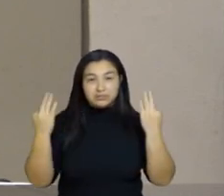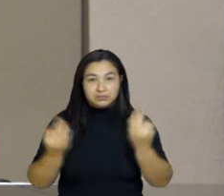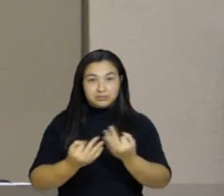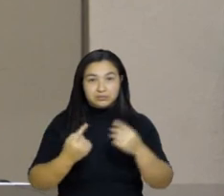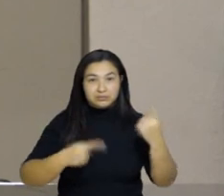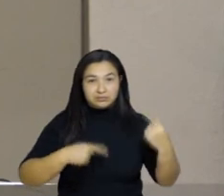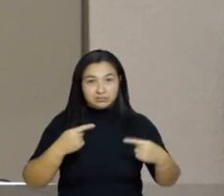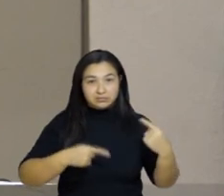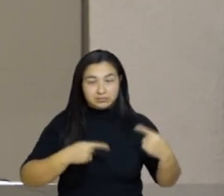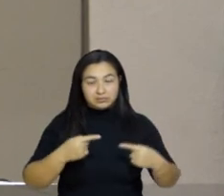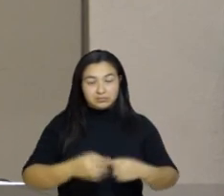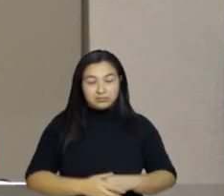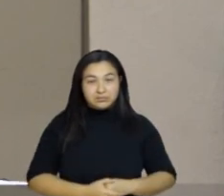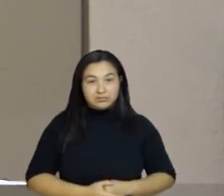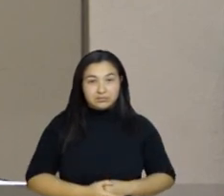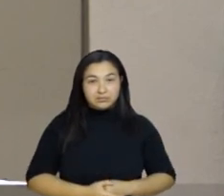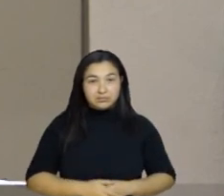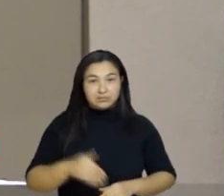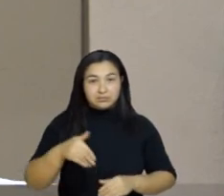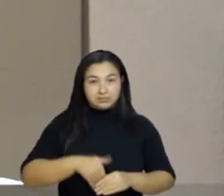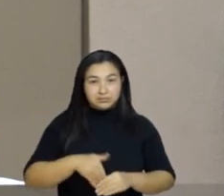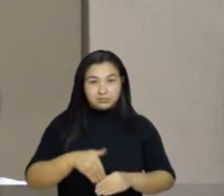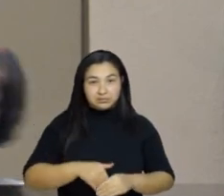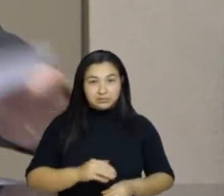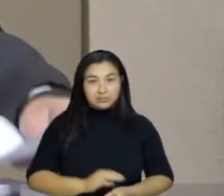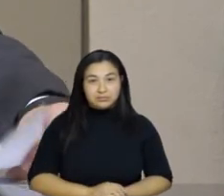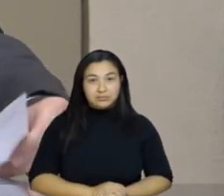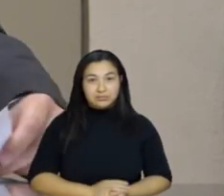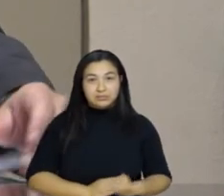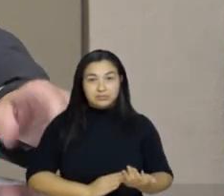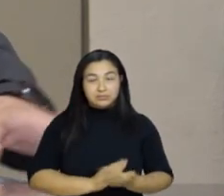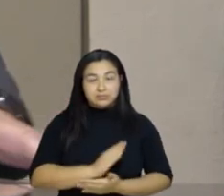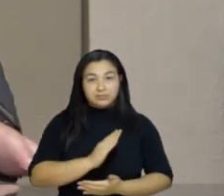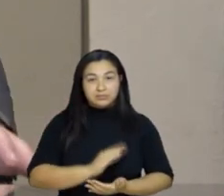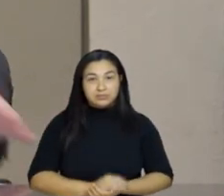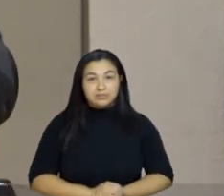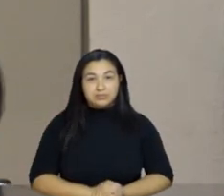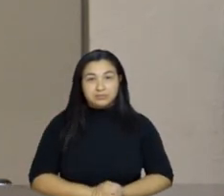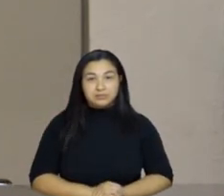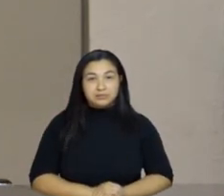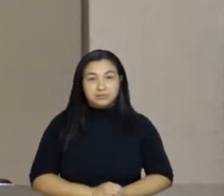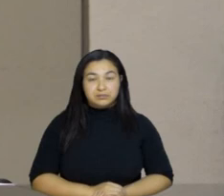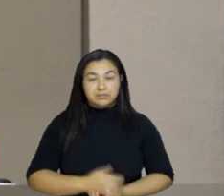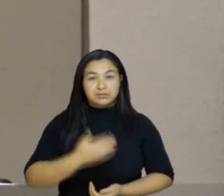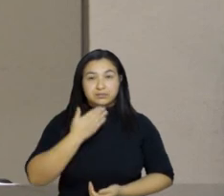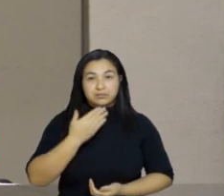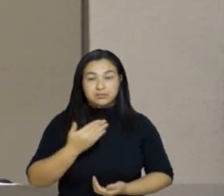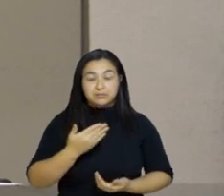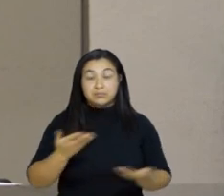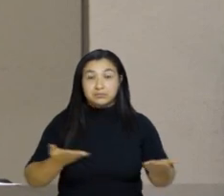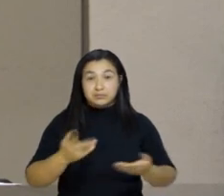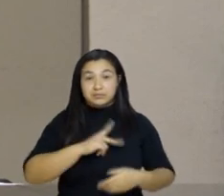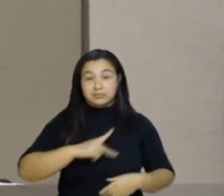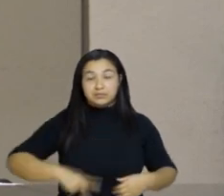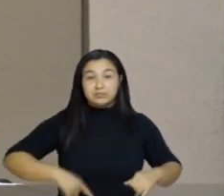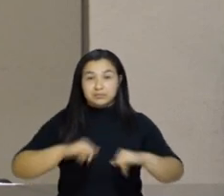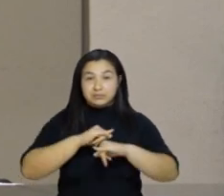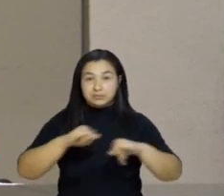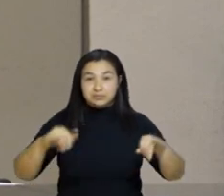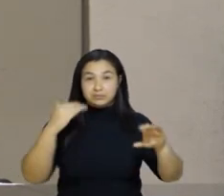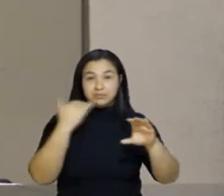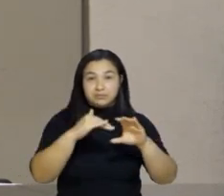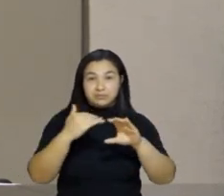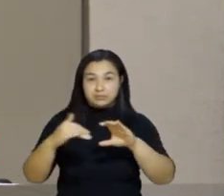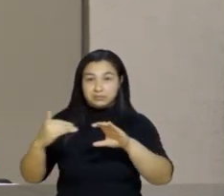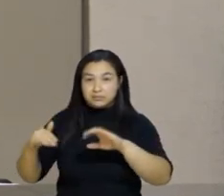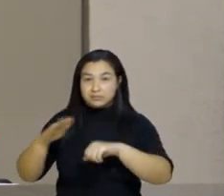discussão. Em votação, está aprovado. Esta presidência comunica que encaminhará aos